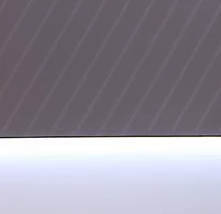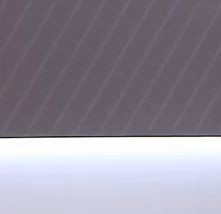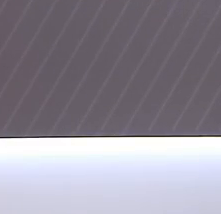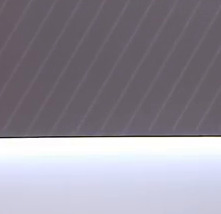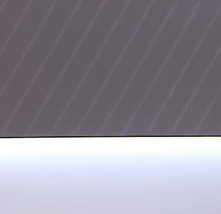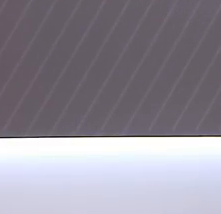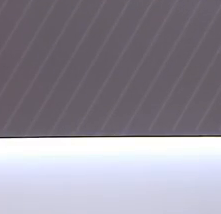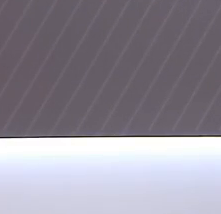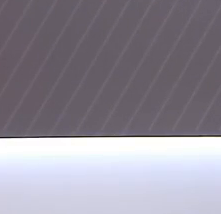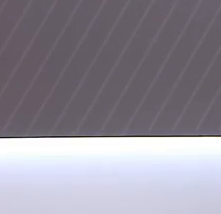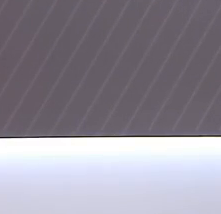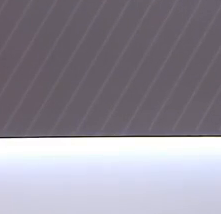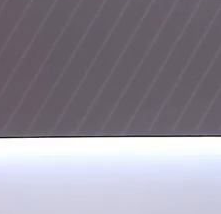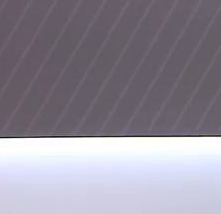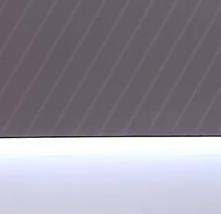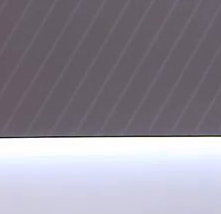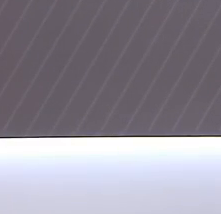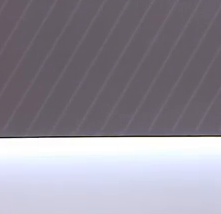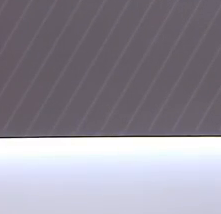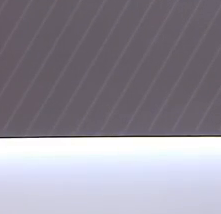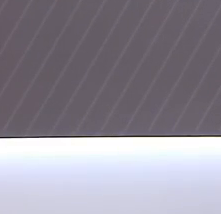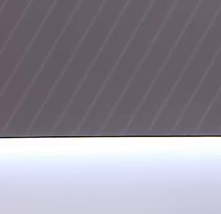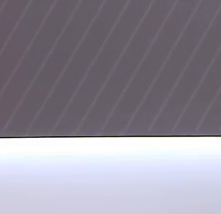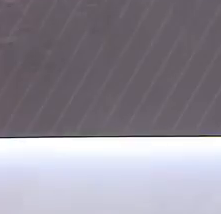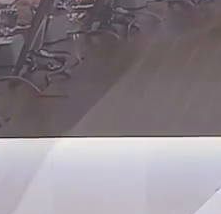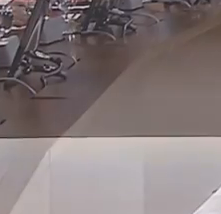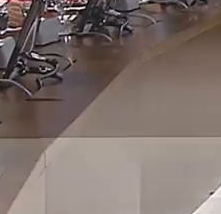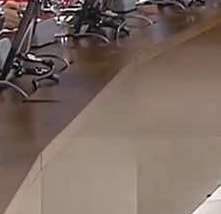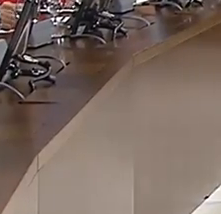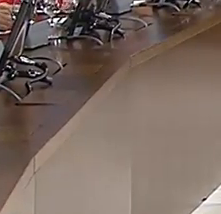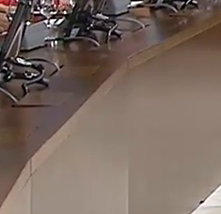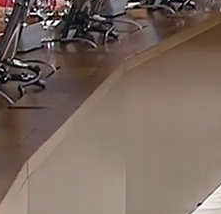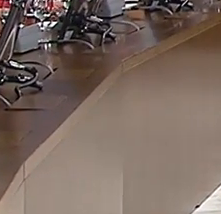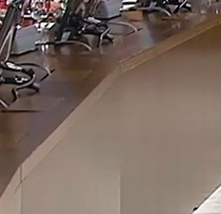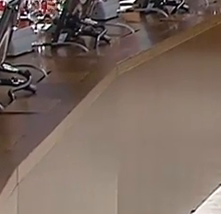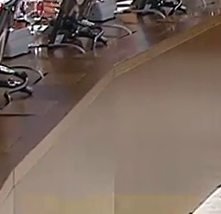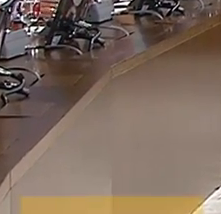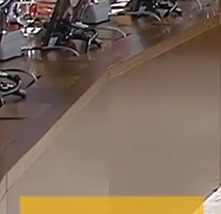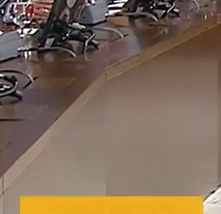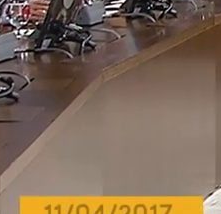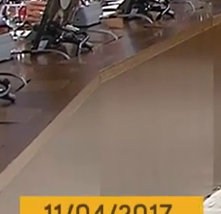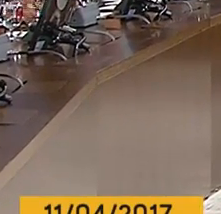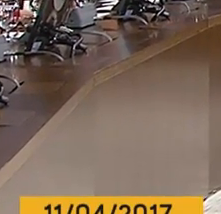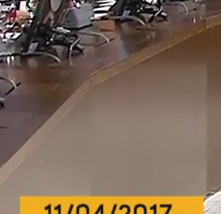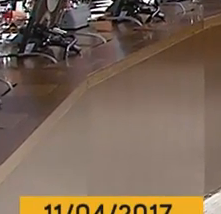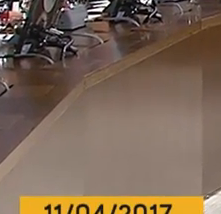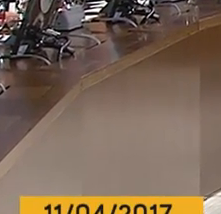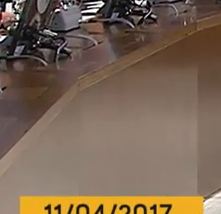na câmara dos deputados e a comissão especial da reforma da Previdência vamos acompanhar ao